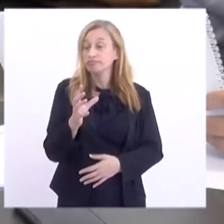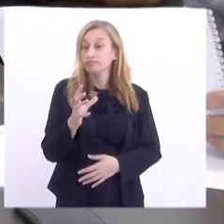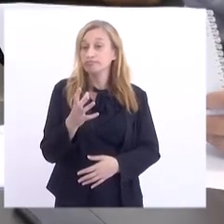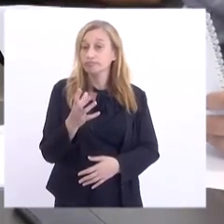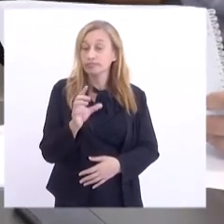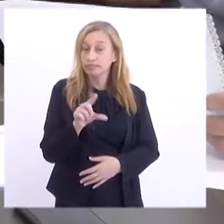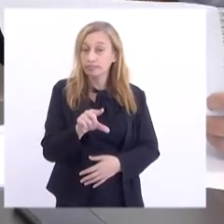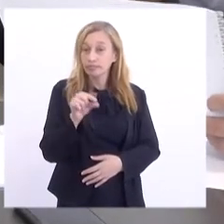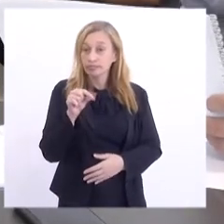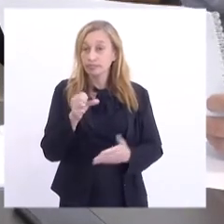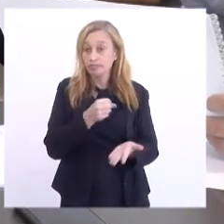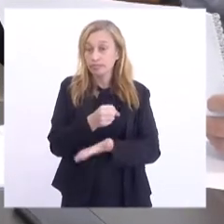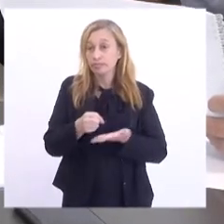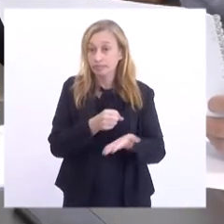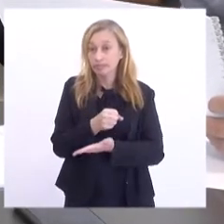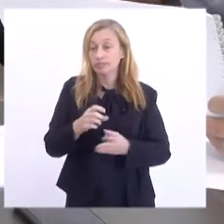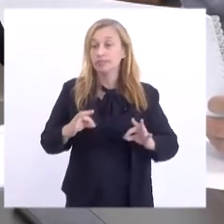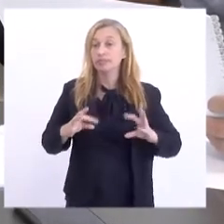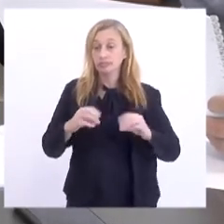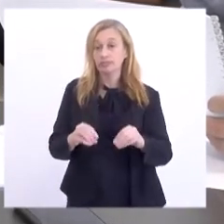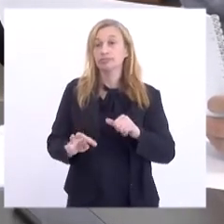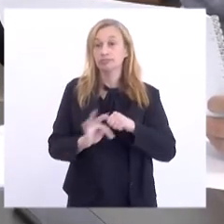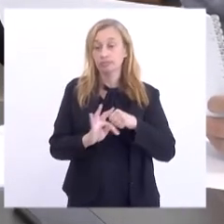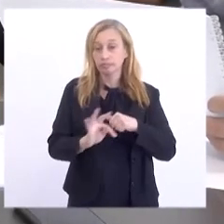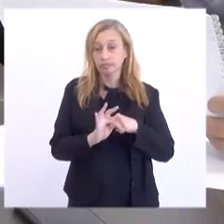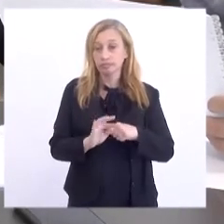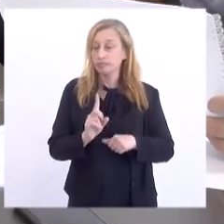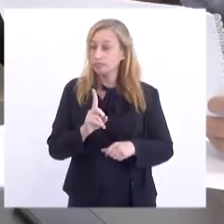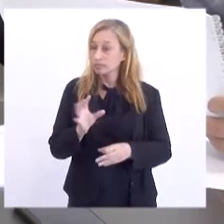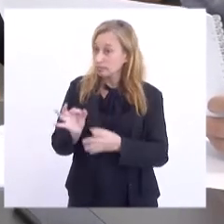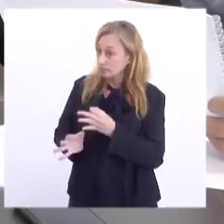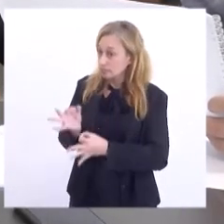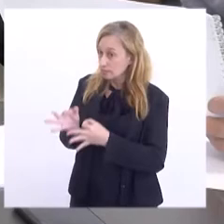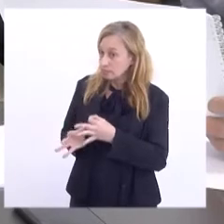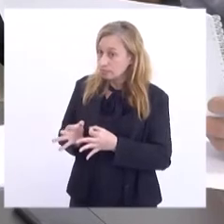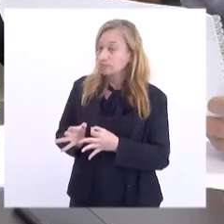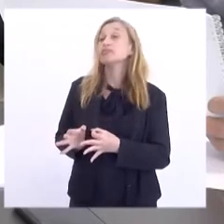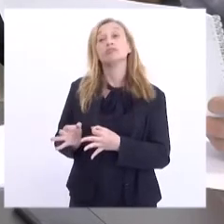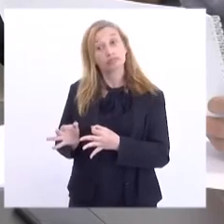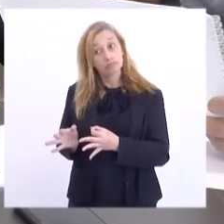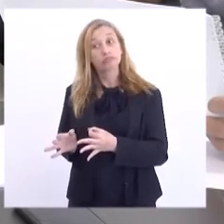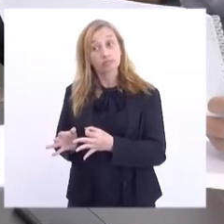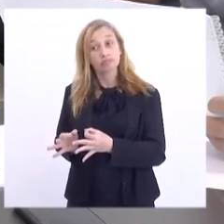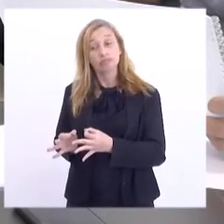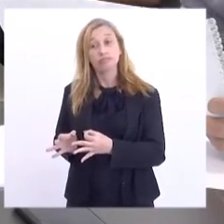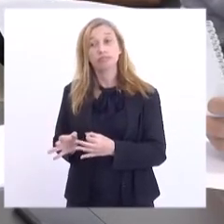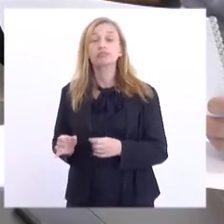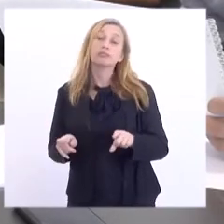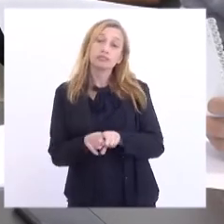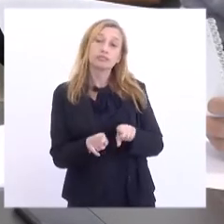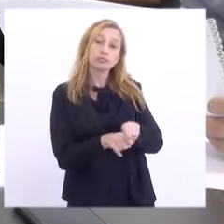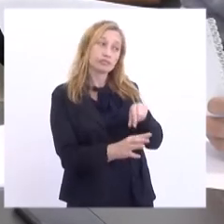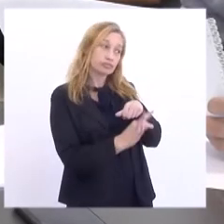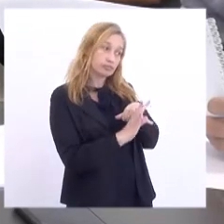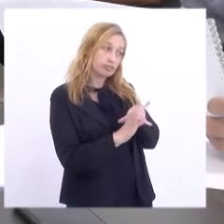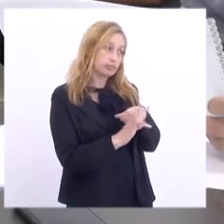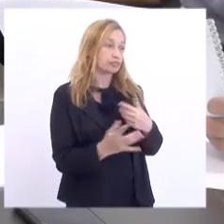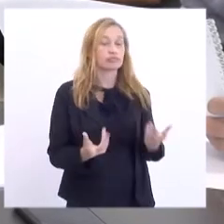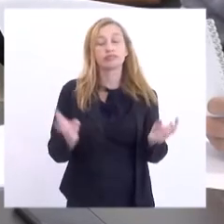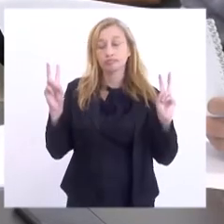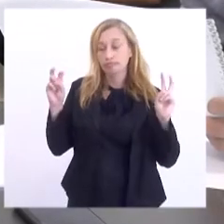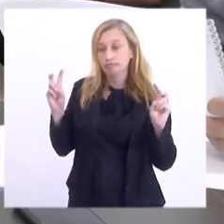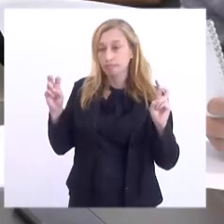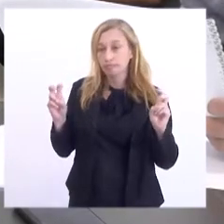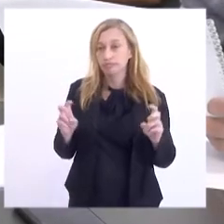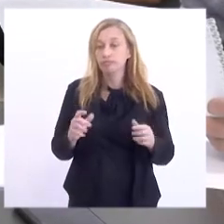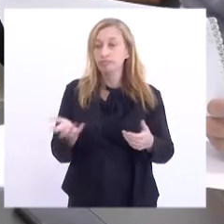embasada técnica médica não juridicamente tá bem entendeu a questão da